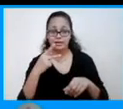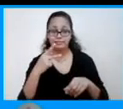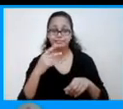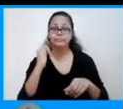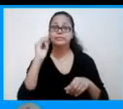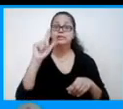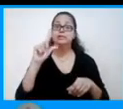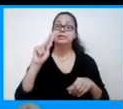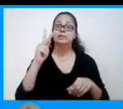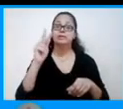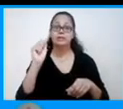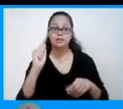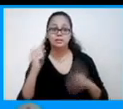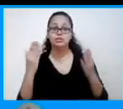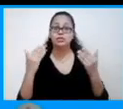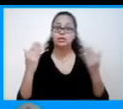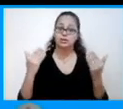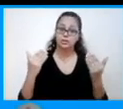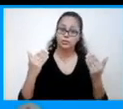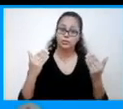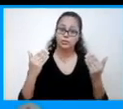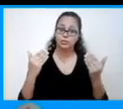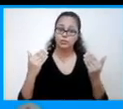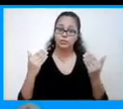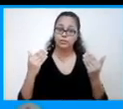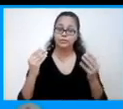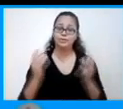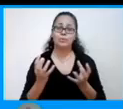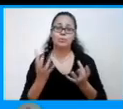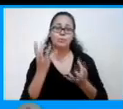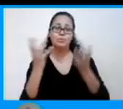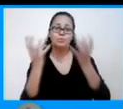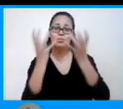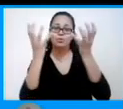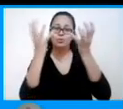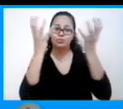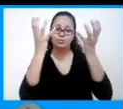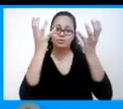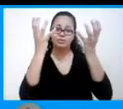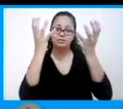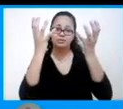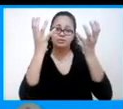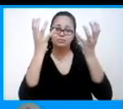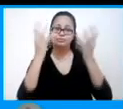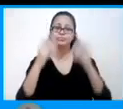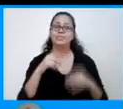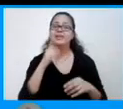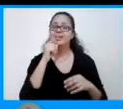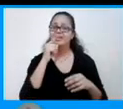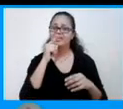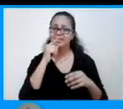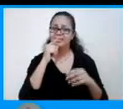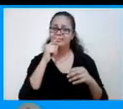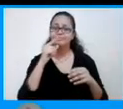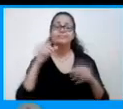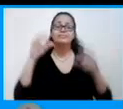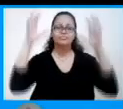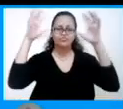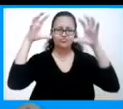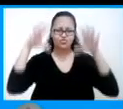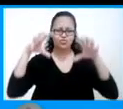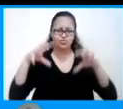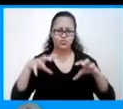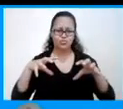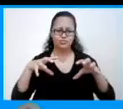calor, poluição atmosférica, inversão térmica, chuva ácida, poluição das águas e enchentes e também